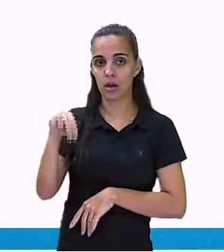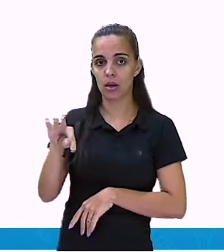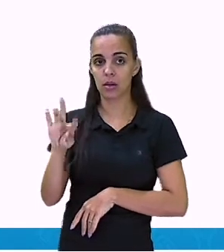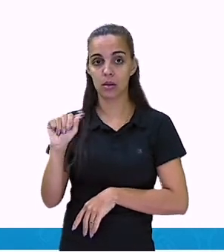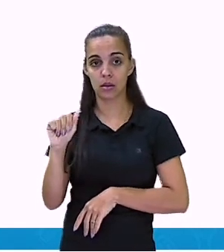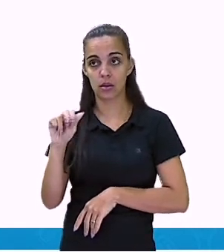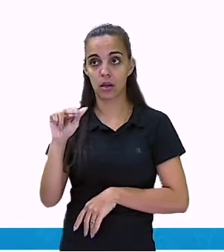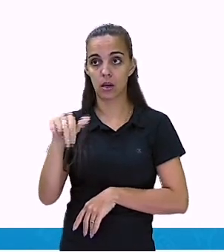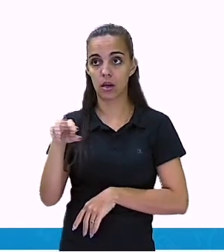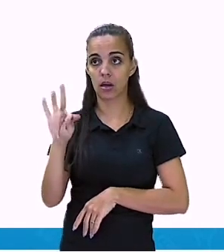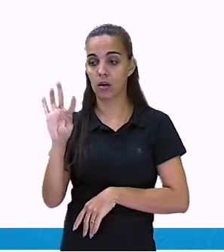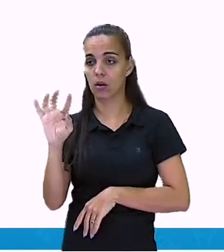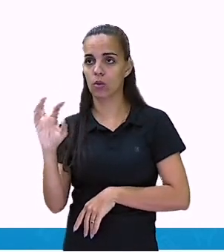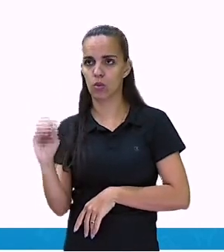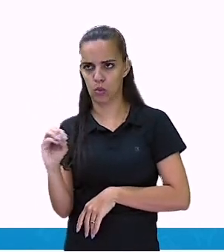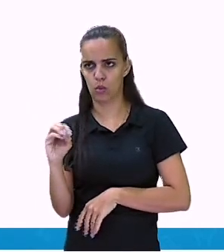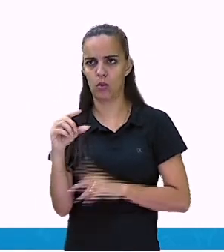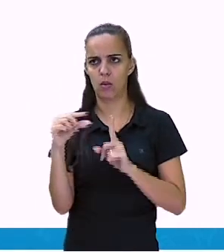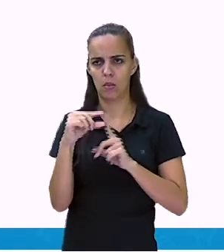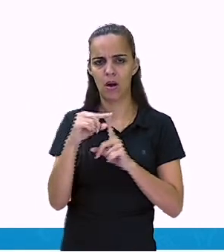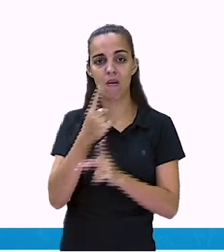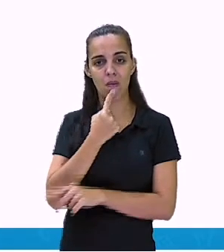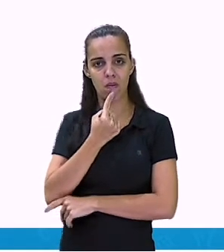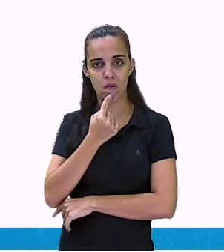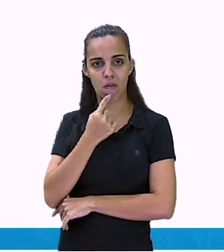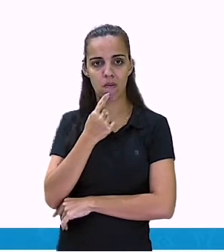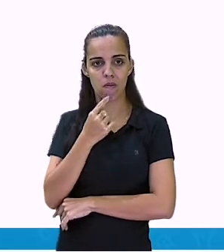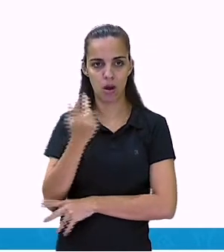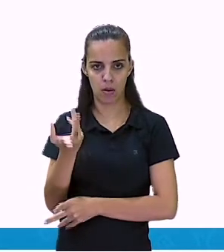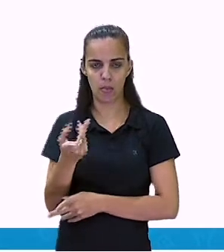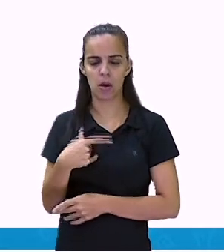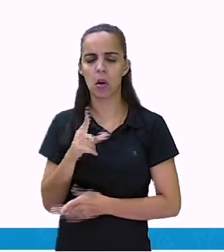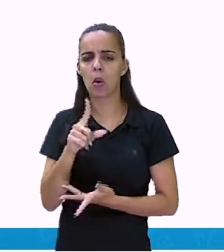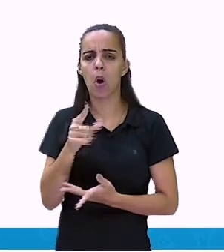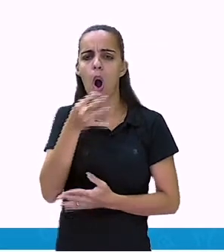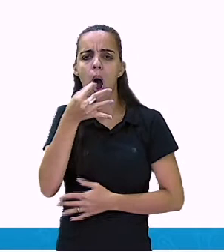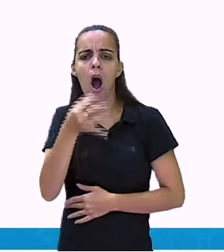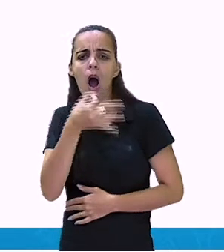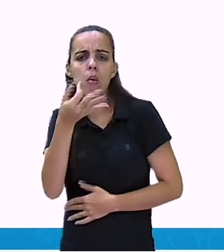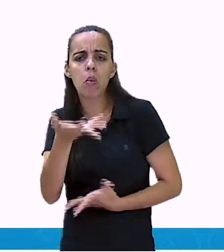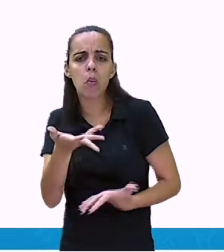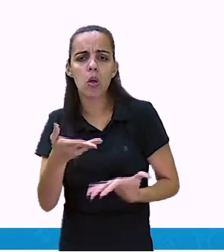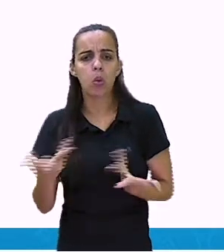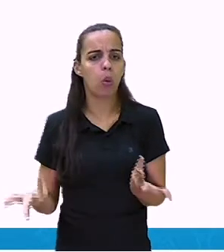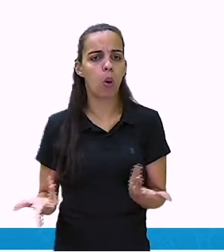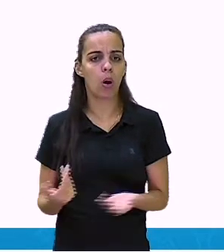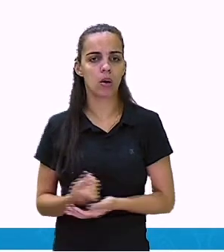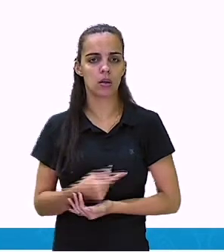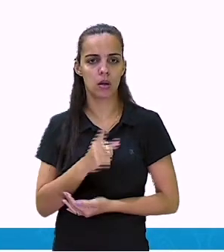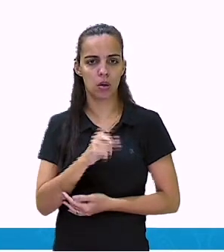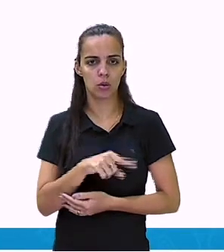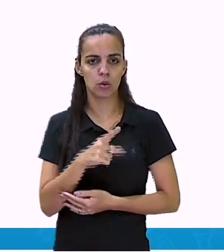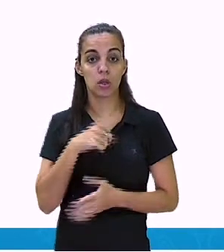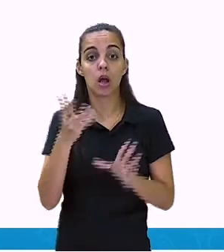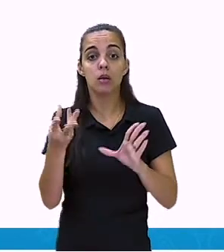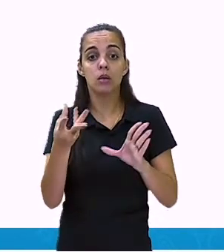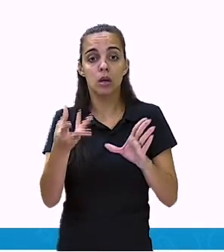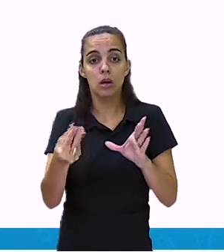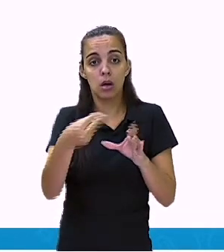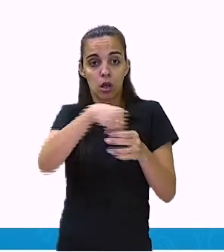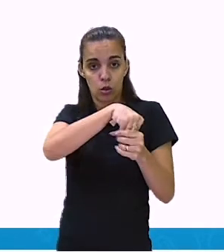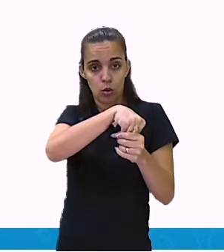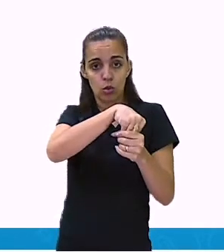Qual que é a argumentação para esse no entanto? Ele introduz